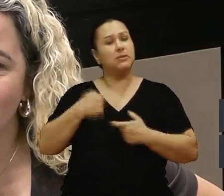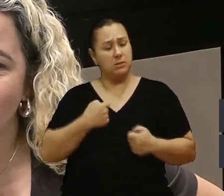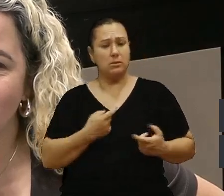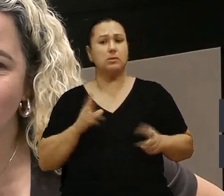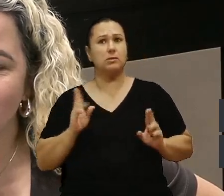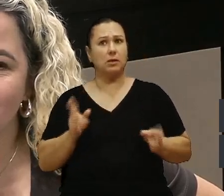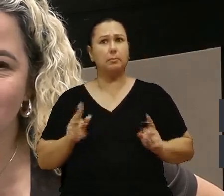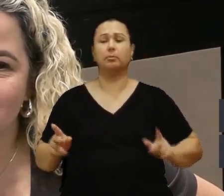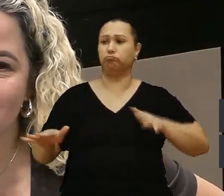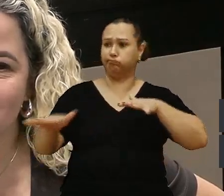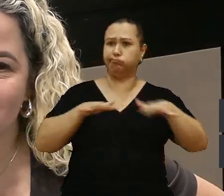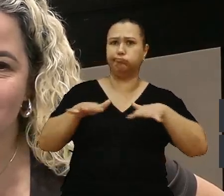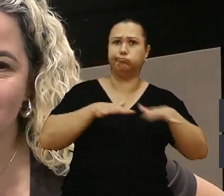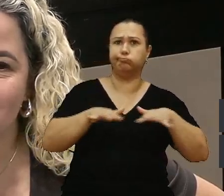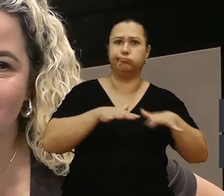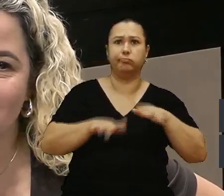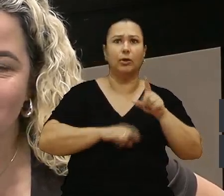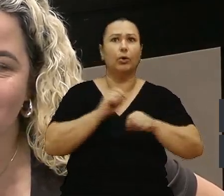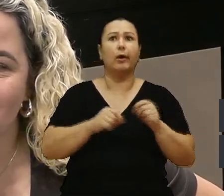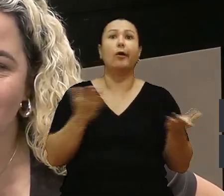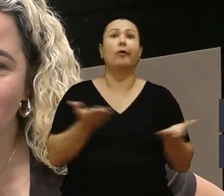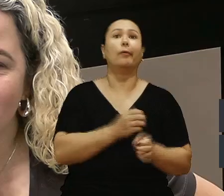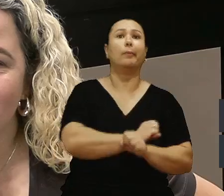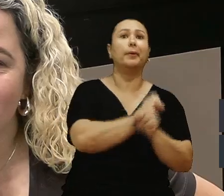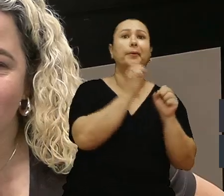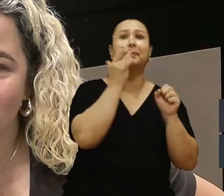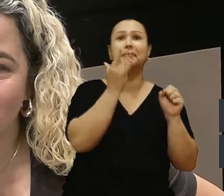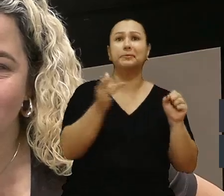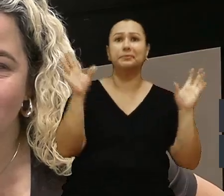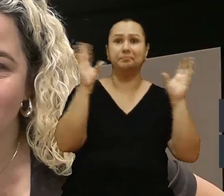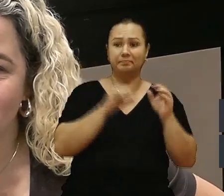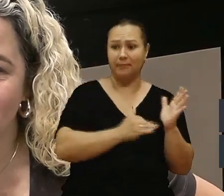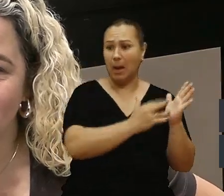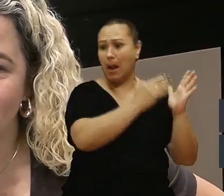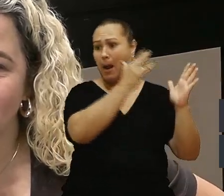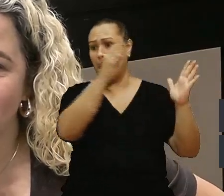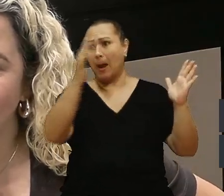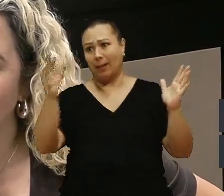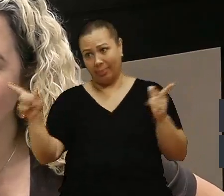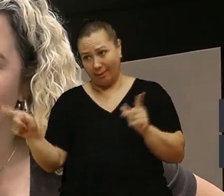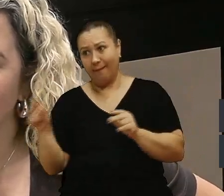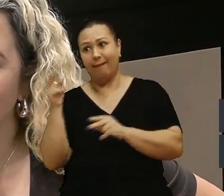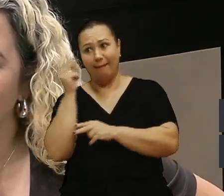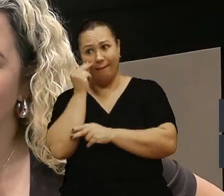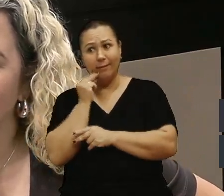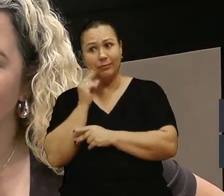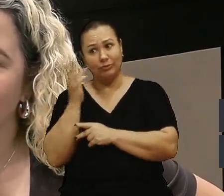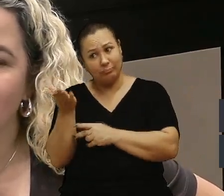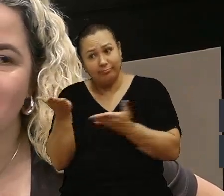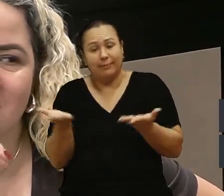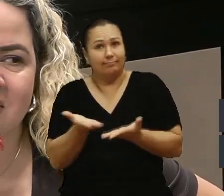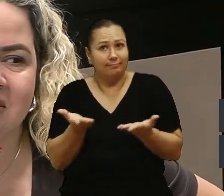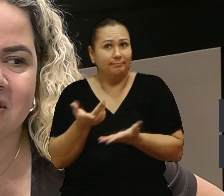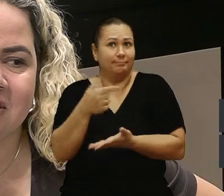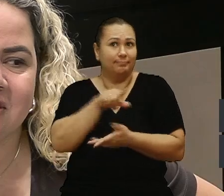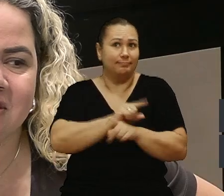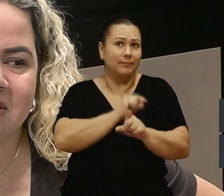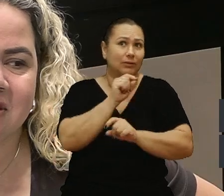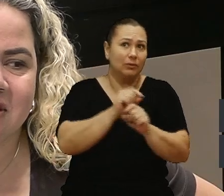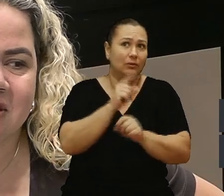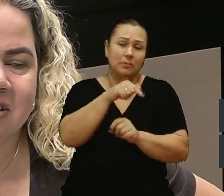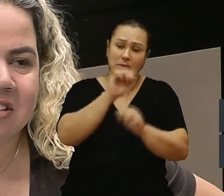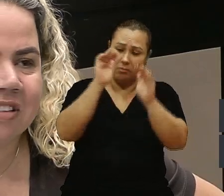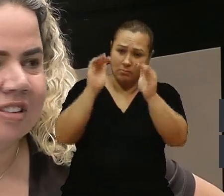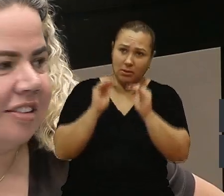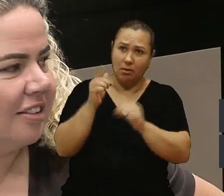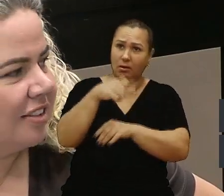ou causar o que a gente causou aqui o dia todo, né, vereador Cláudio? Para mostrar que tem gente aqui que não, que a gente faz uma oposição ao governo. O governo tem que respeitar nós. Não